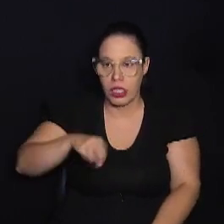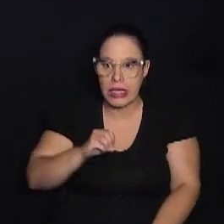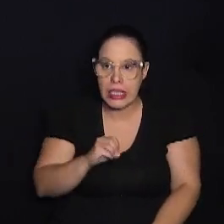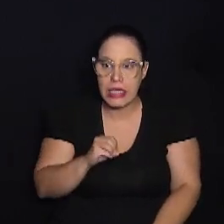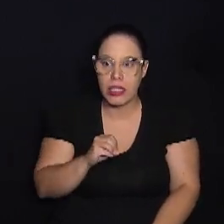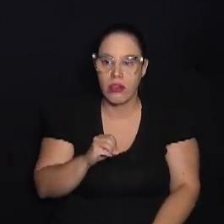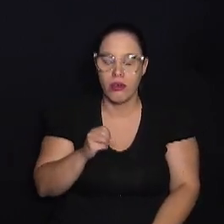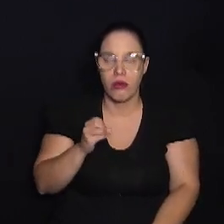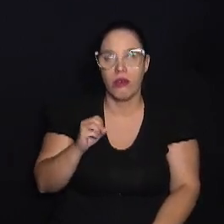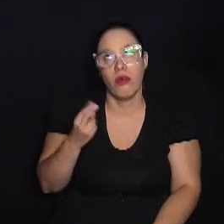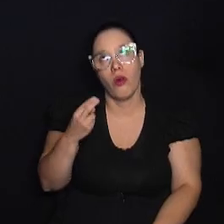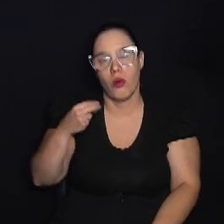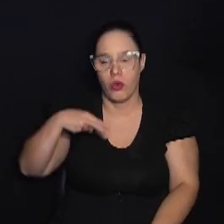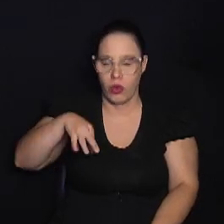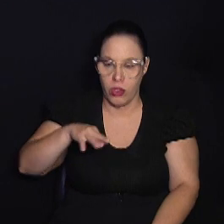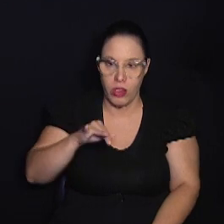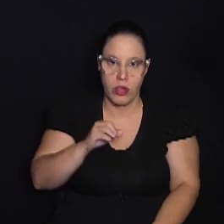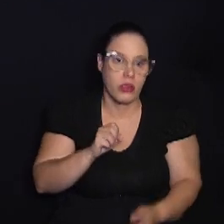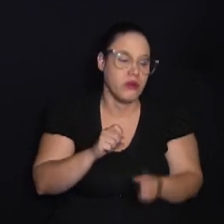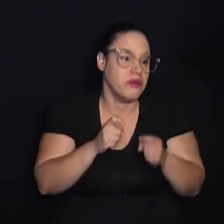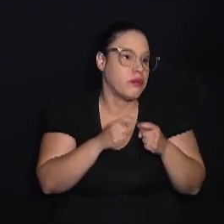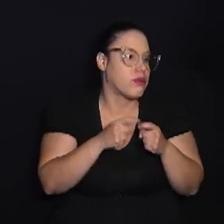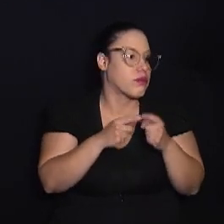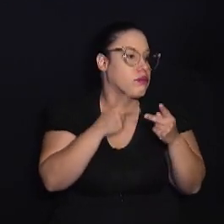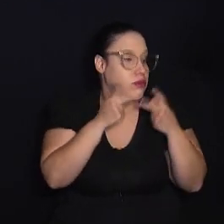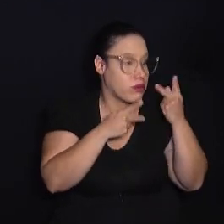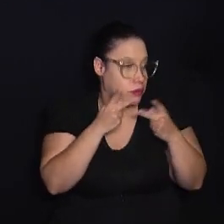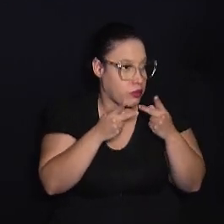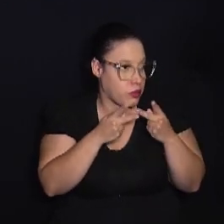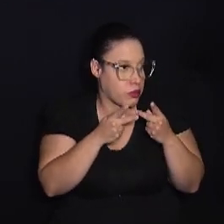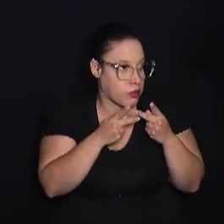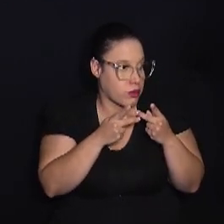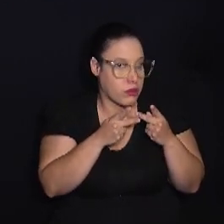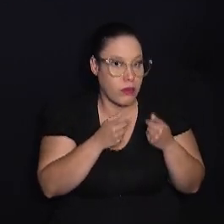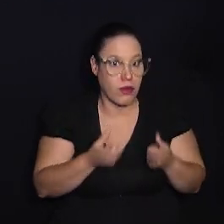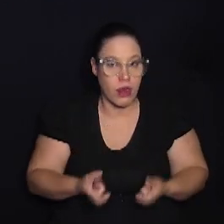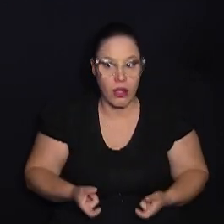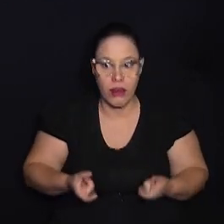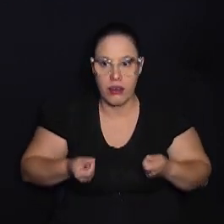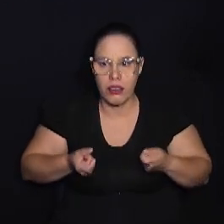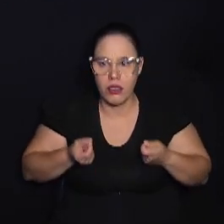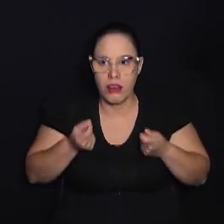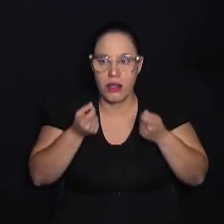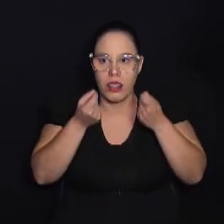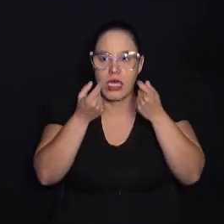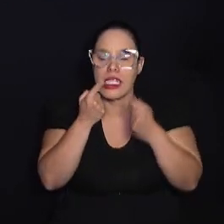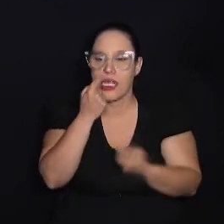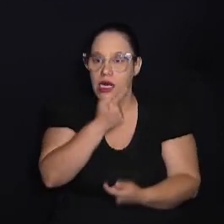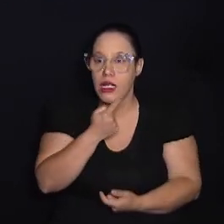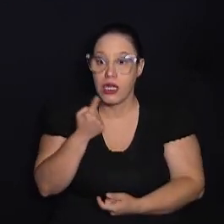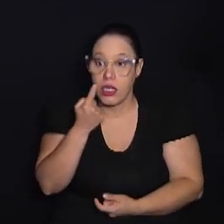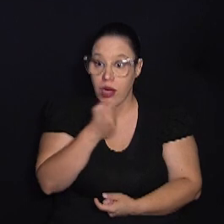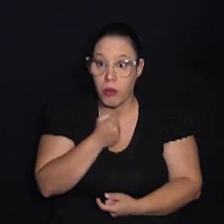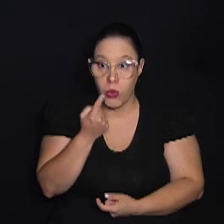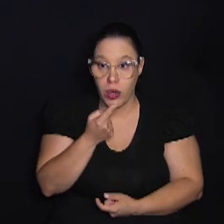disso. Doutora, vamos falar um pouquinho do câncer aí bucal, né, na região da